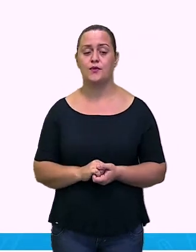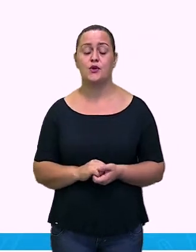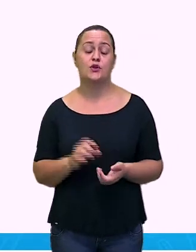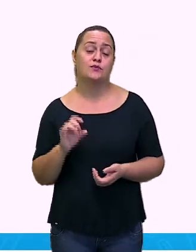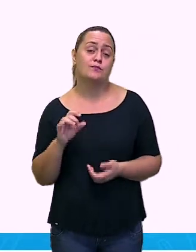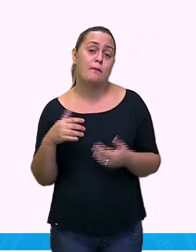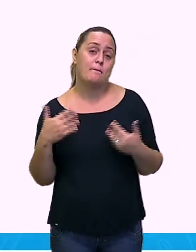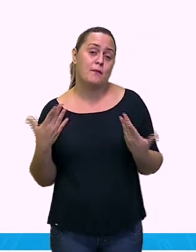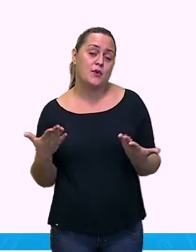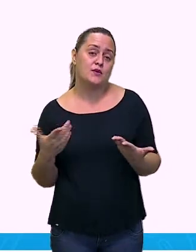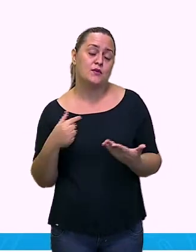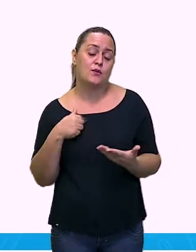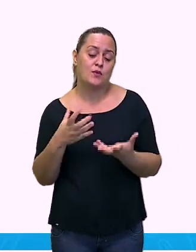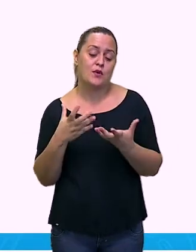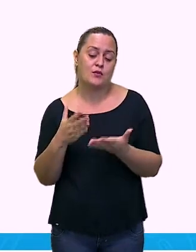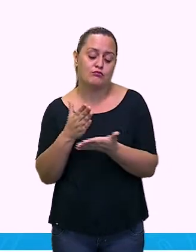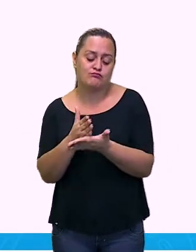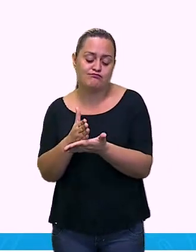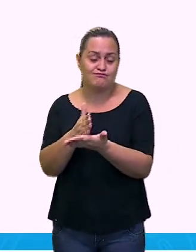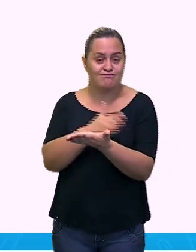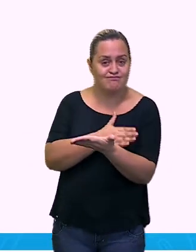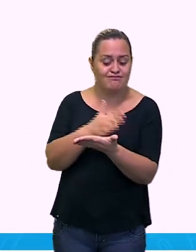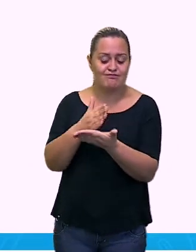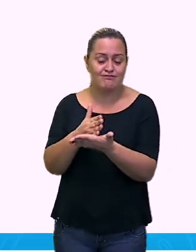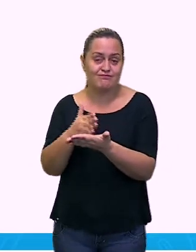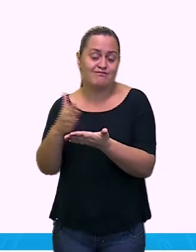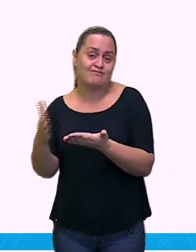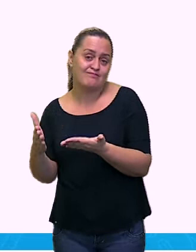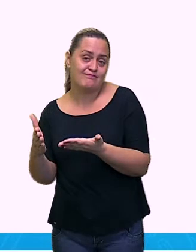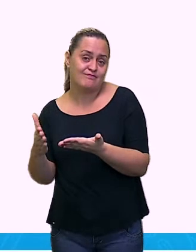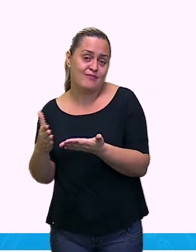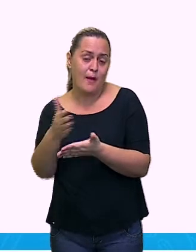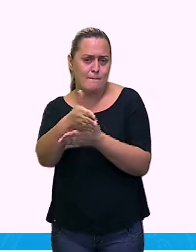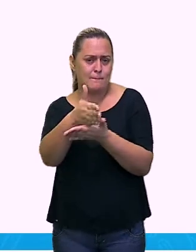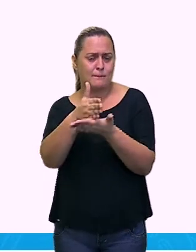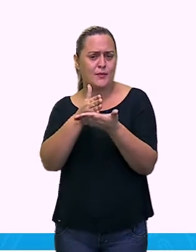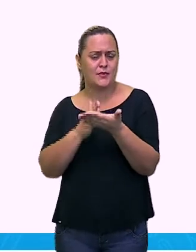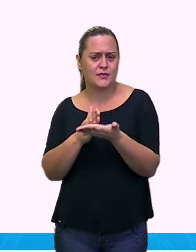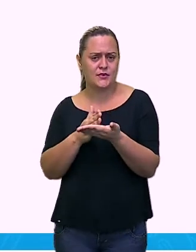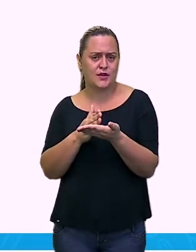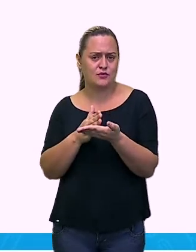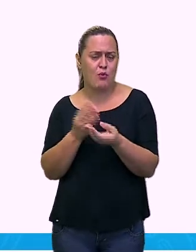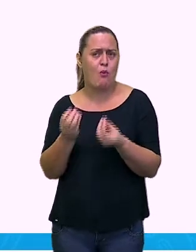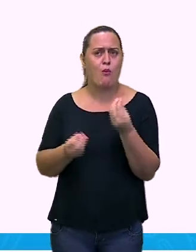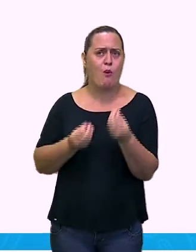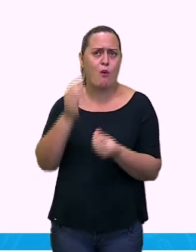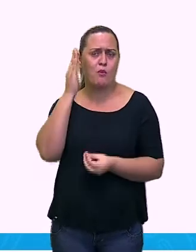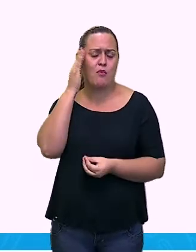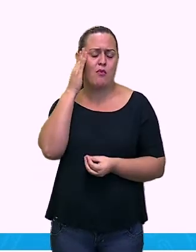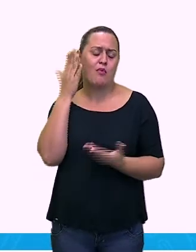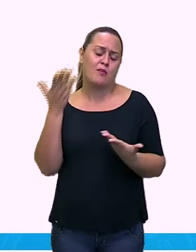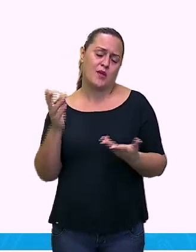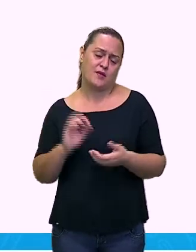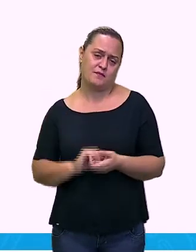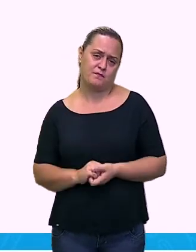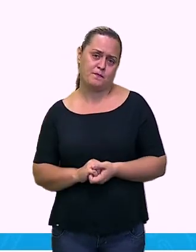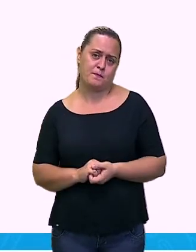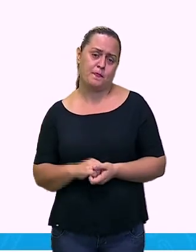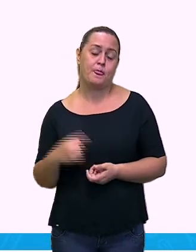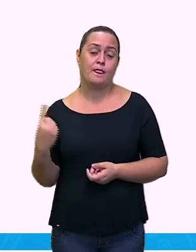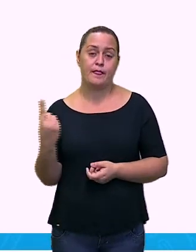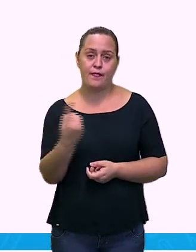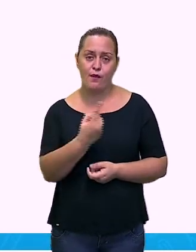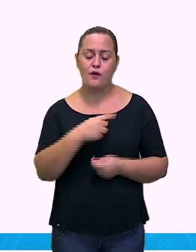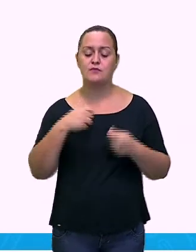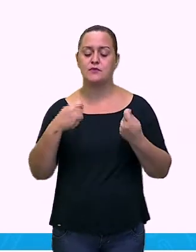quero repartir eu quero saber a metade quando eu vou saber isso bom nós temos que